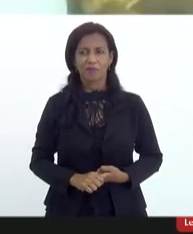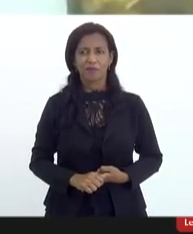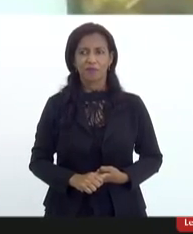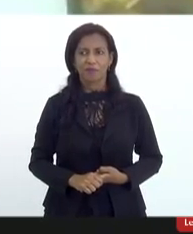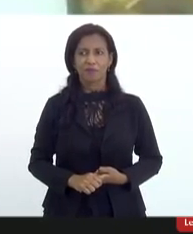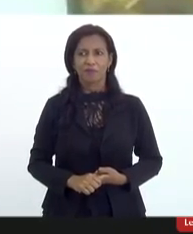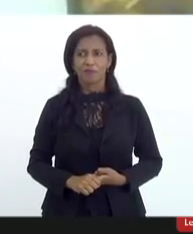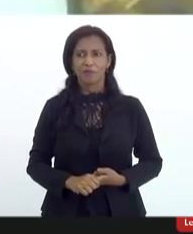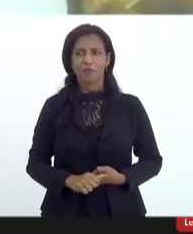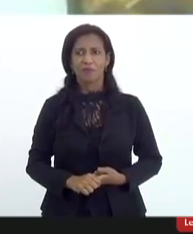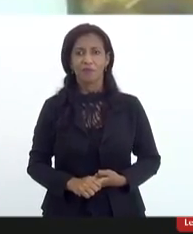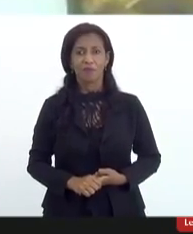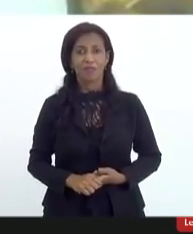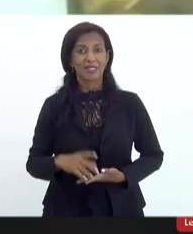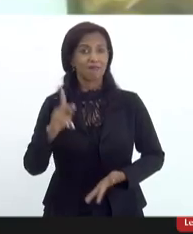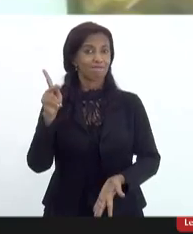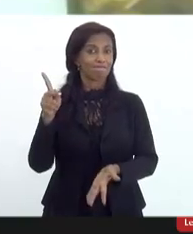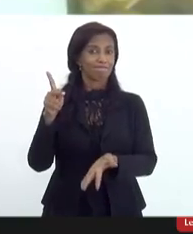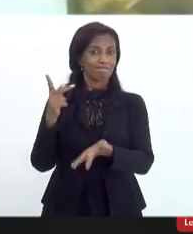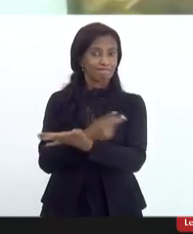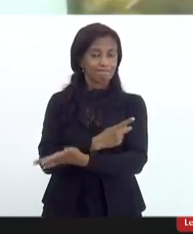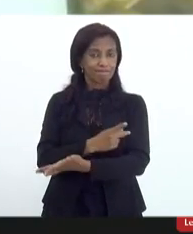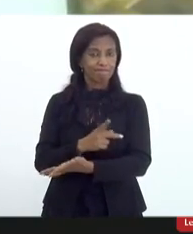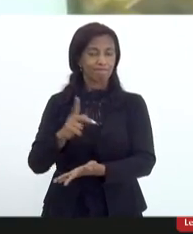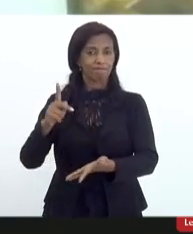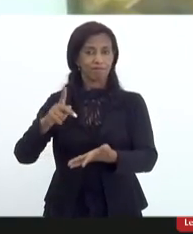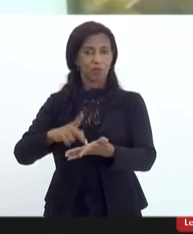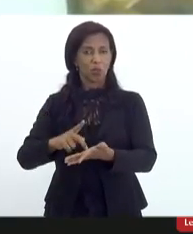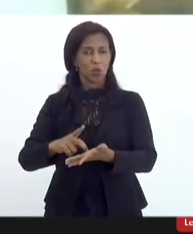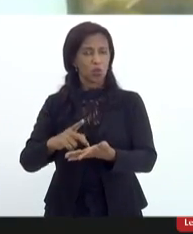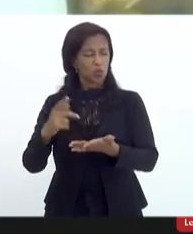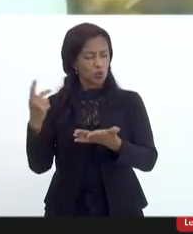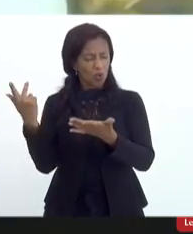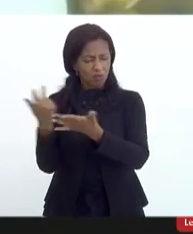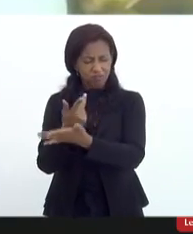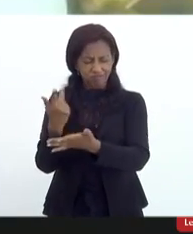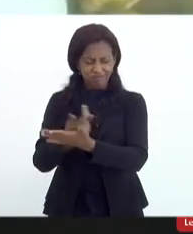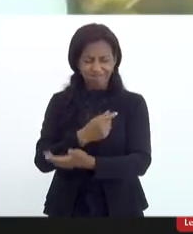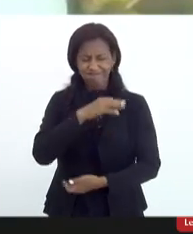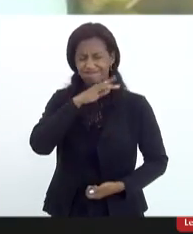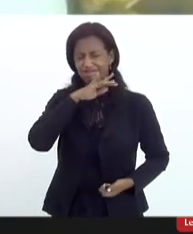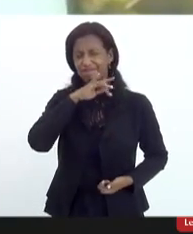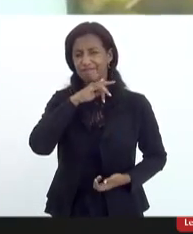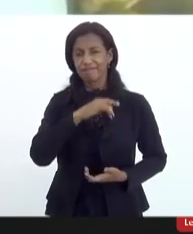E olha que realmente só tem dado ruim.